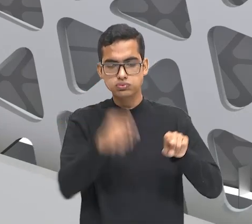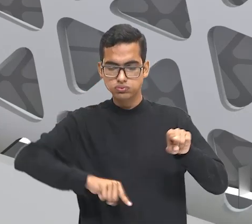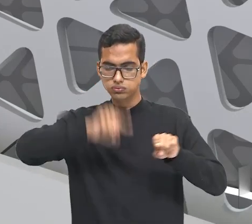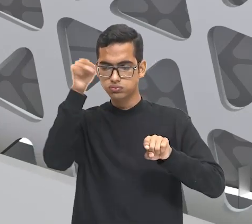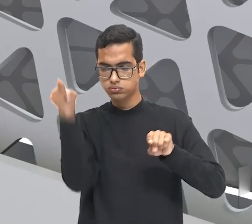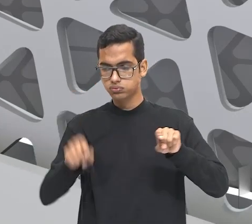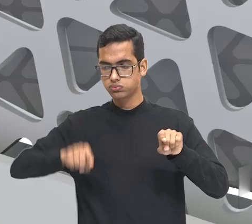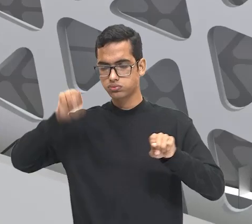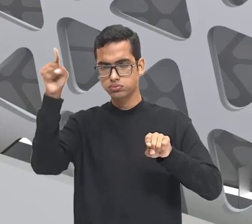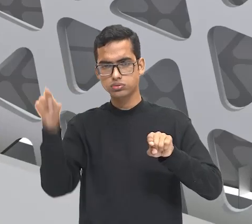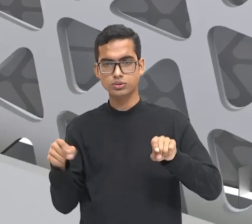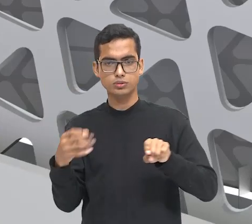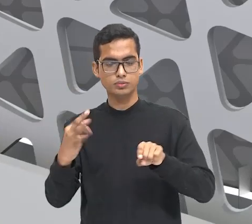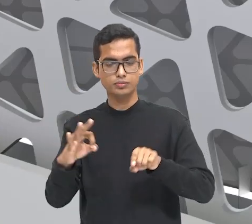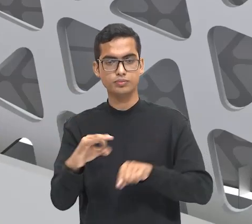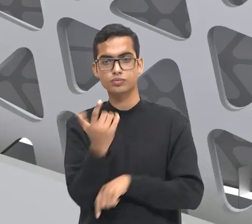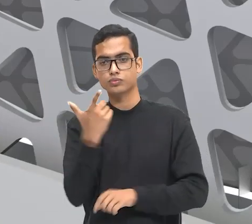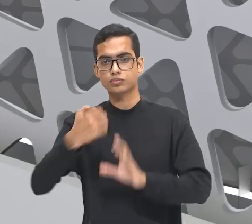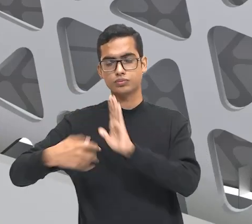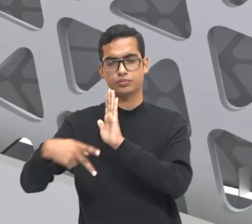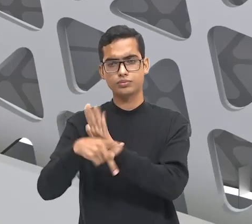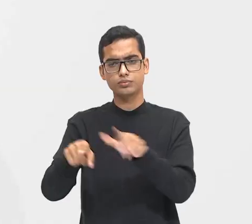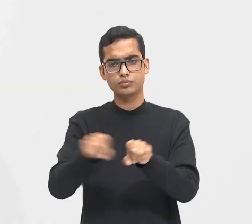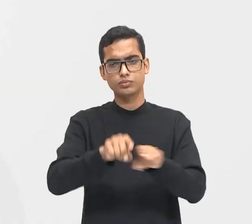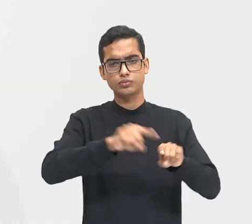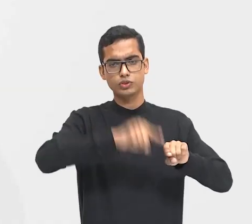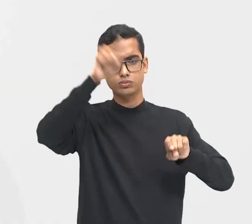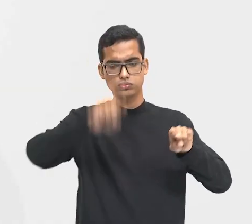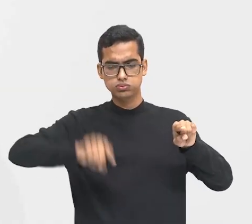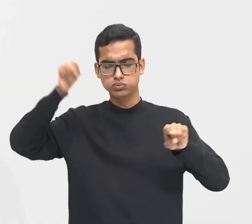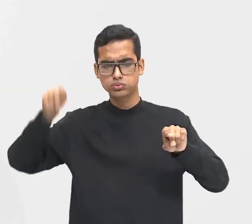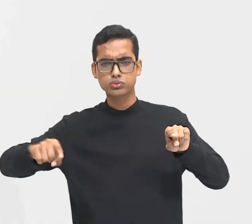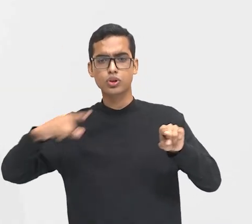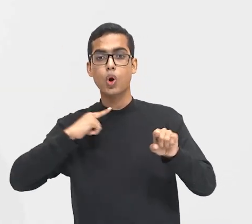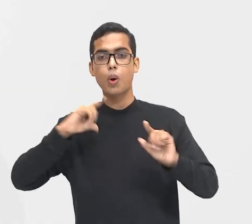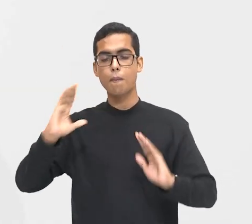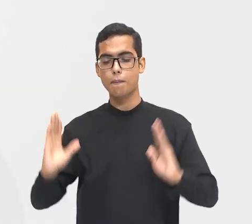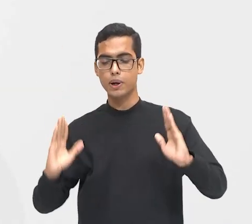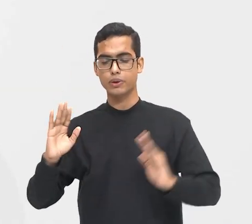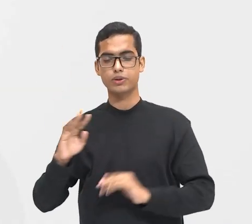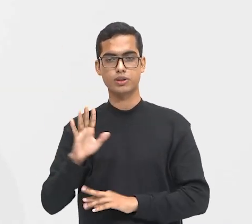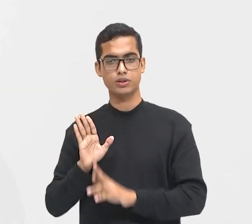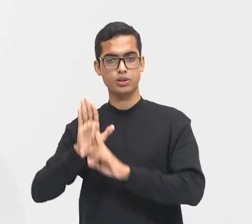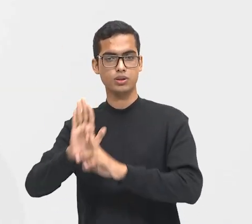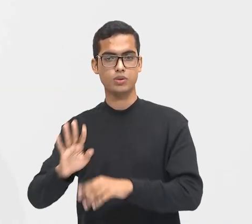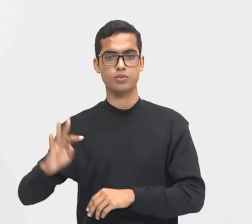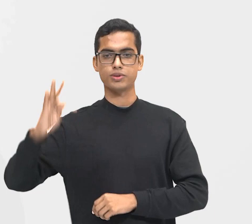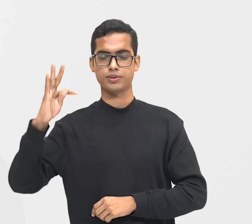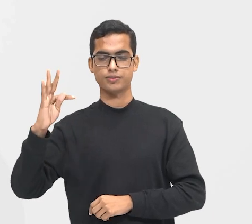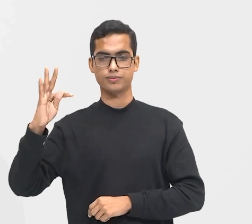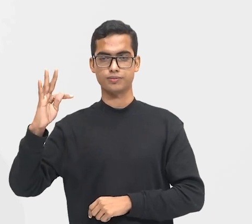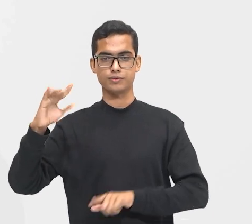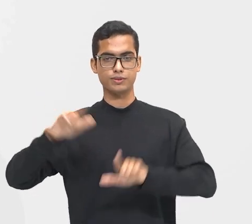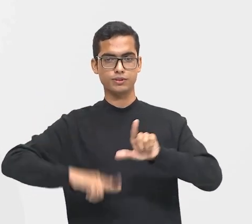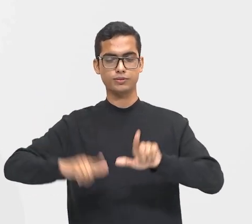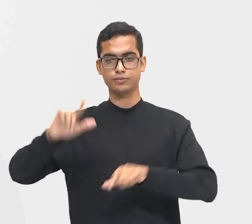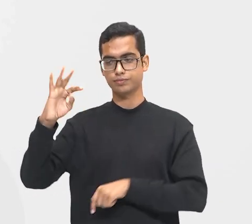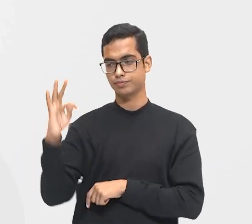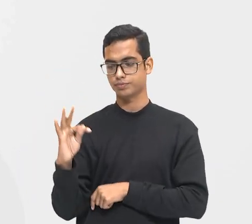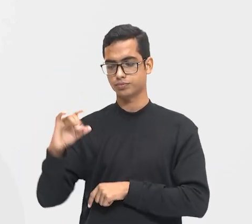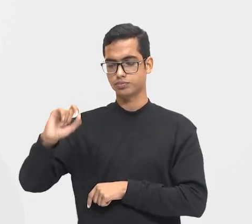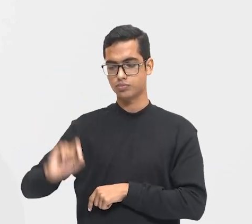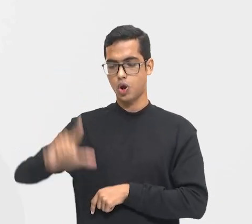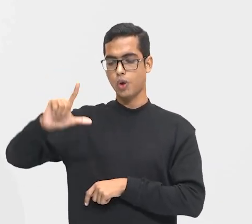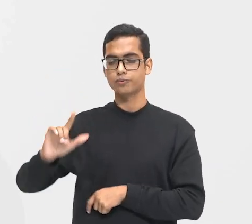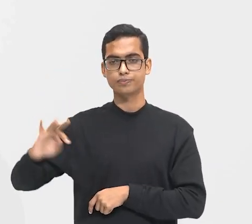frequência, certo? E a outra característica da onda que a gente observa é o período, representado aí pela letra T em maiúsculo. E o período